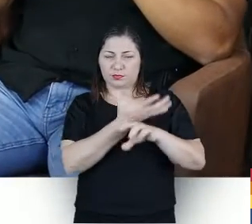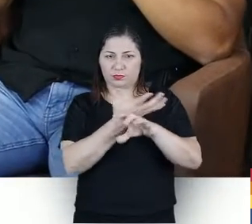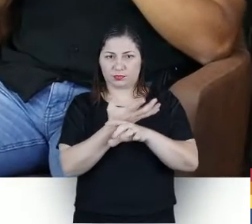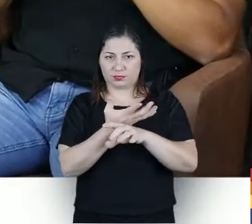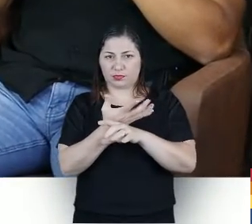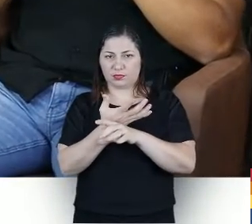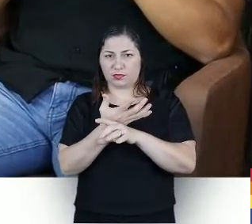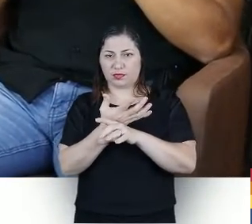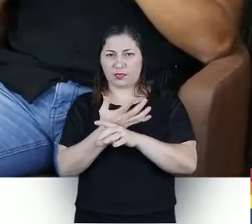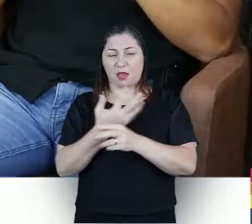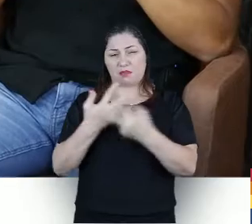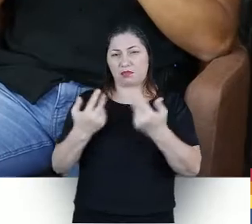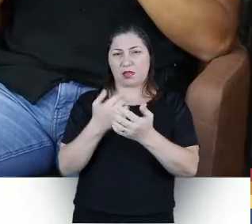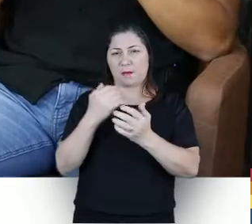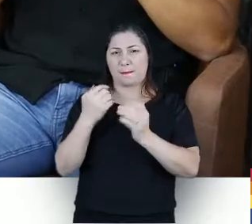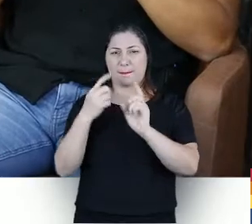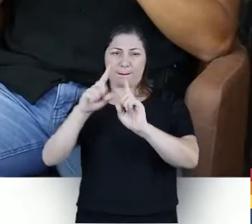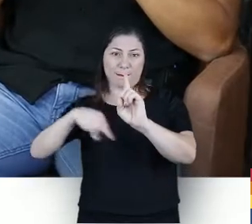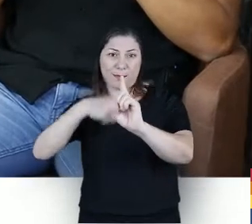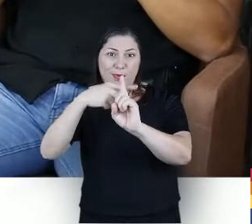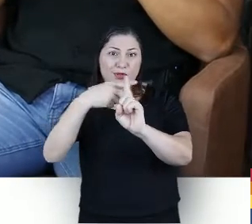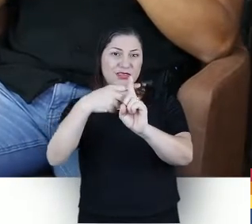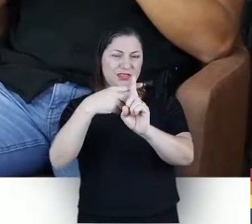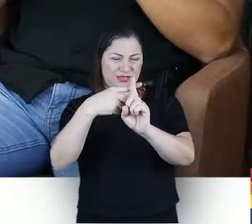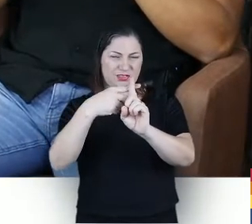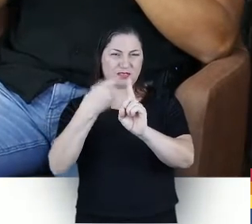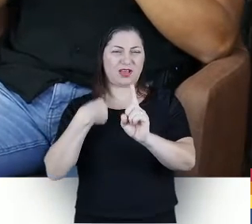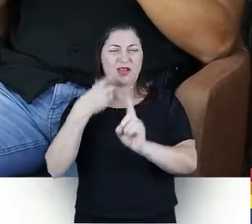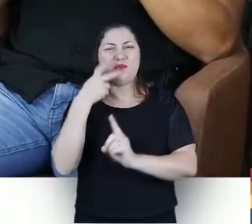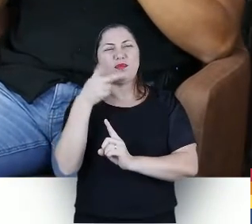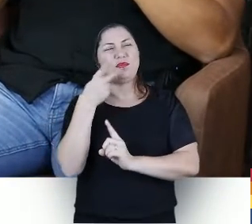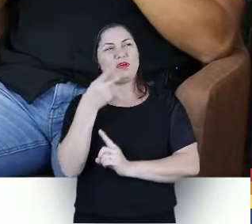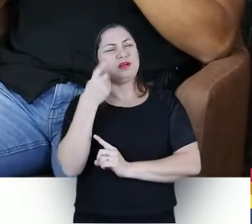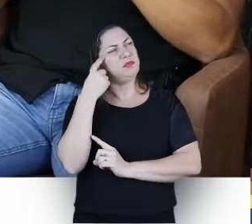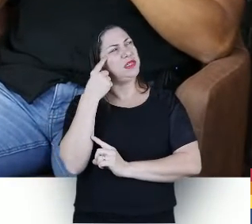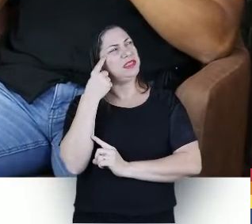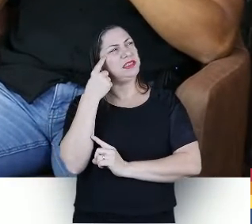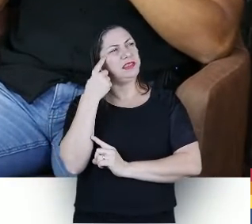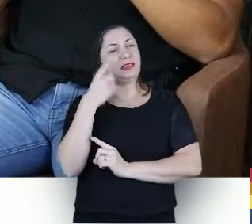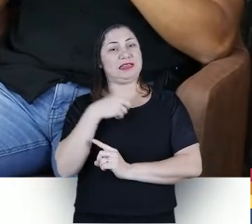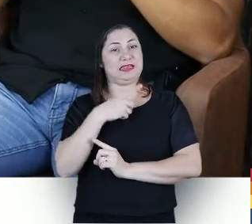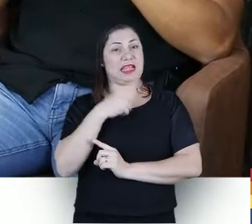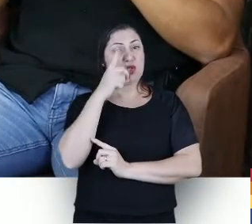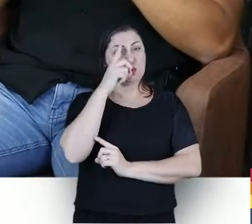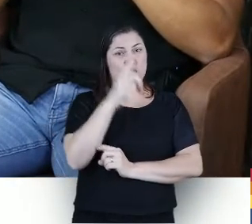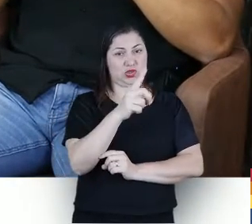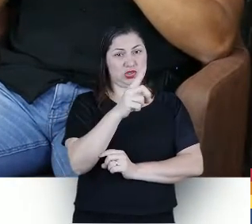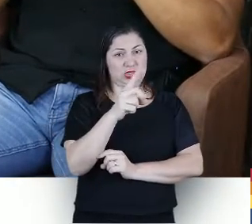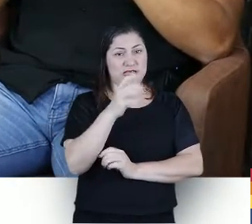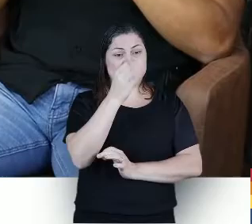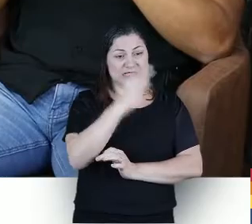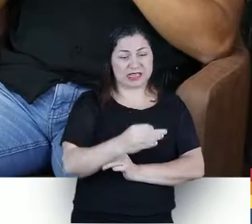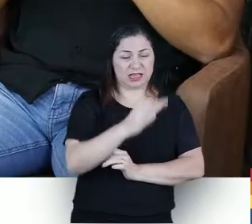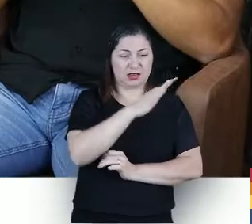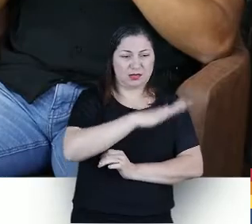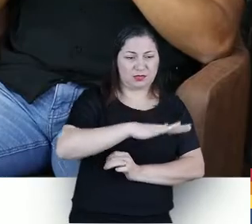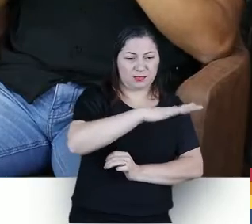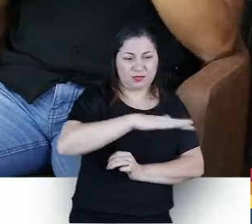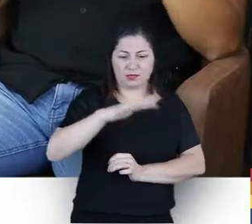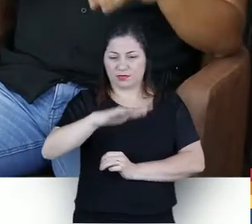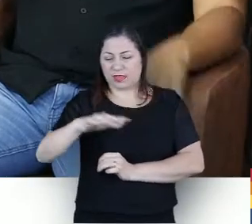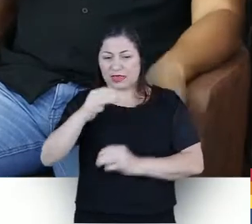esta mudança, né, bem ampla, né, na forma de gerir ali os